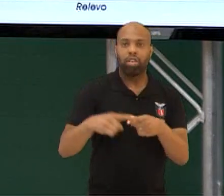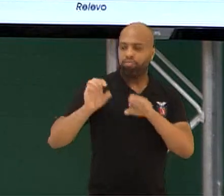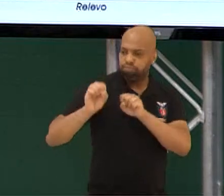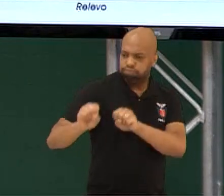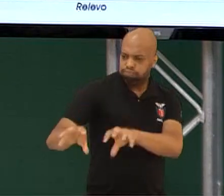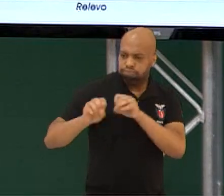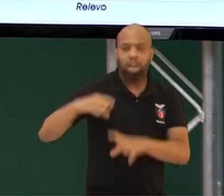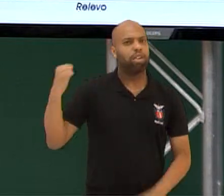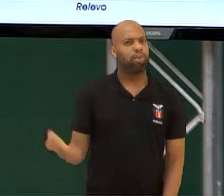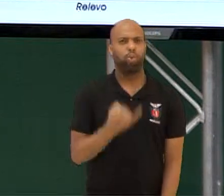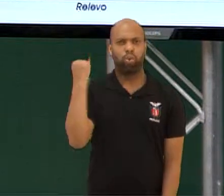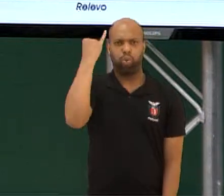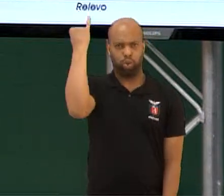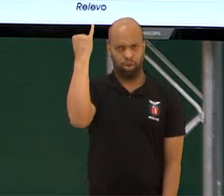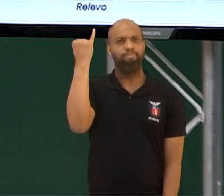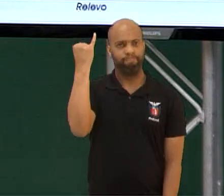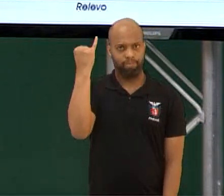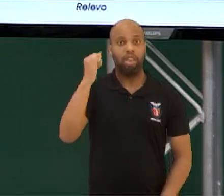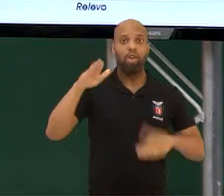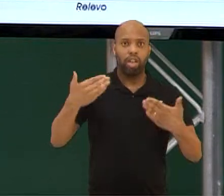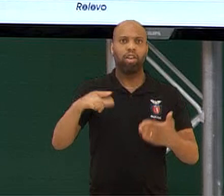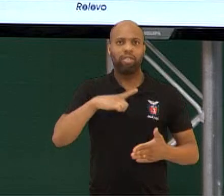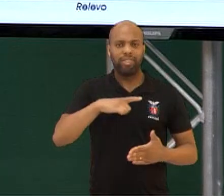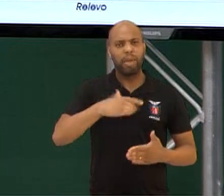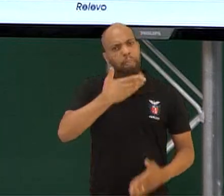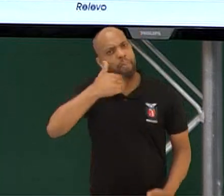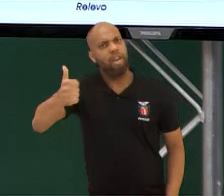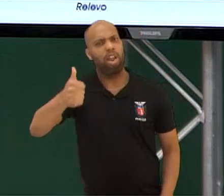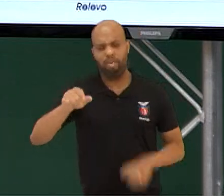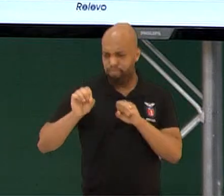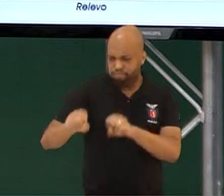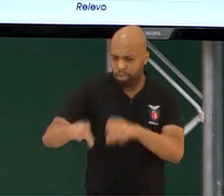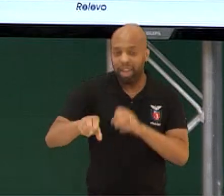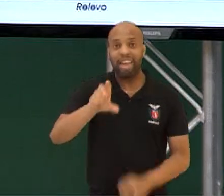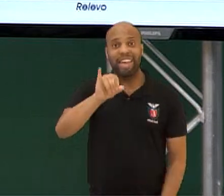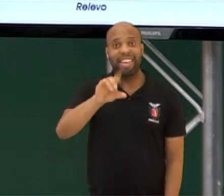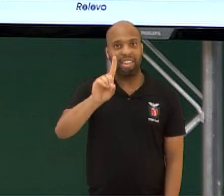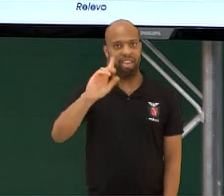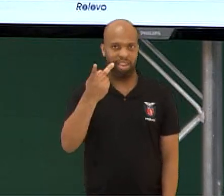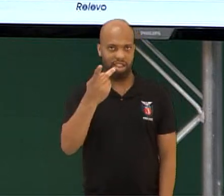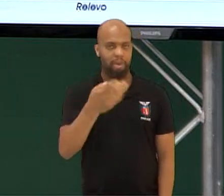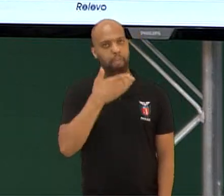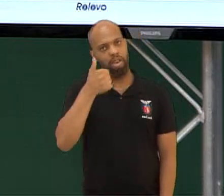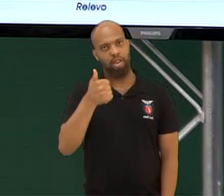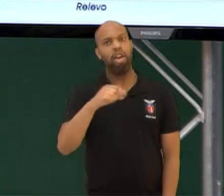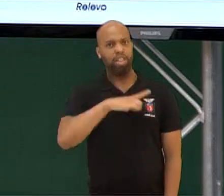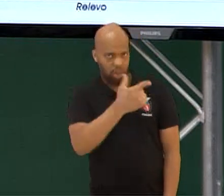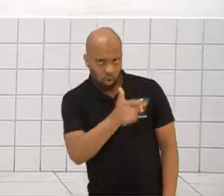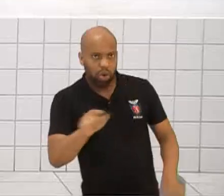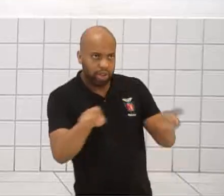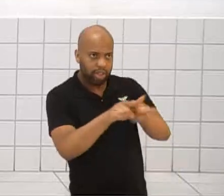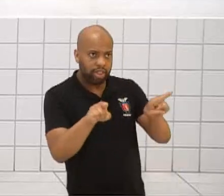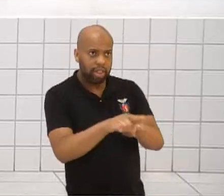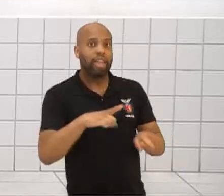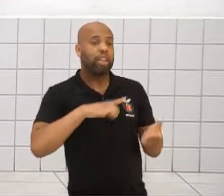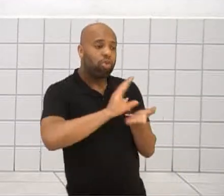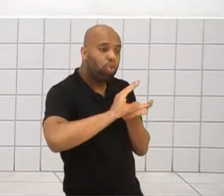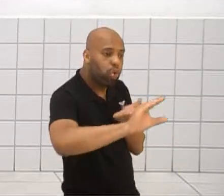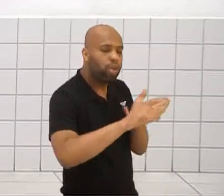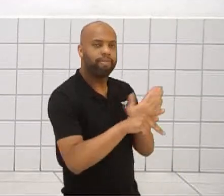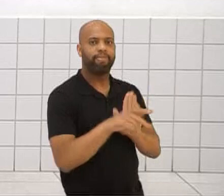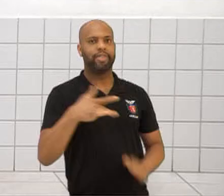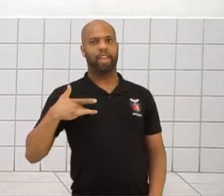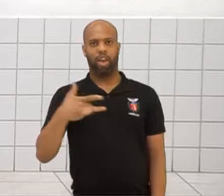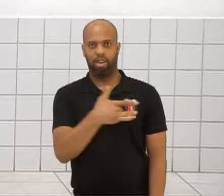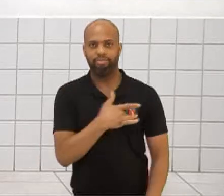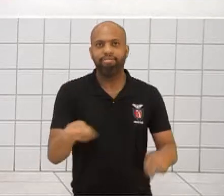é importante para nós aqui, né? Então, elevar essa questão do índice aí de IDH. Né? Tem outros também, professora? Tem, a saúde. A questão da